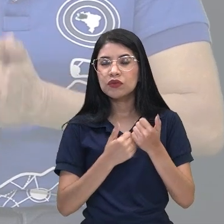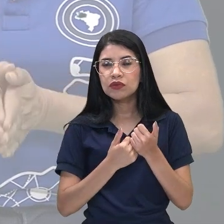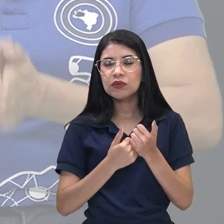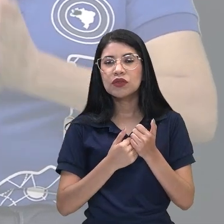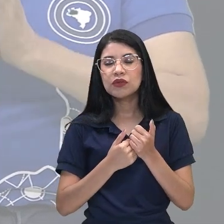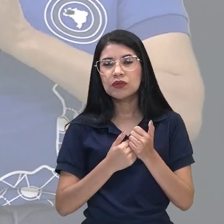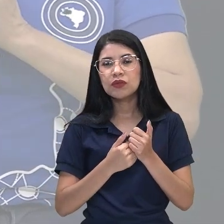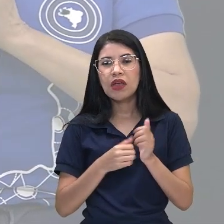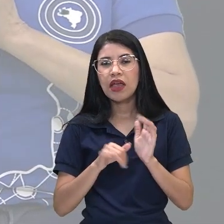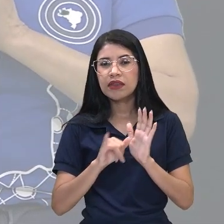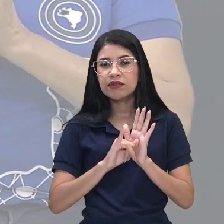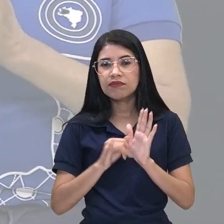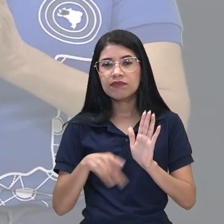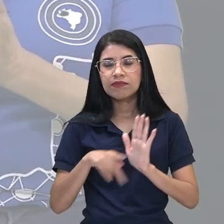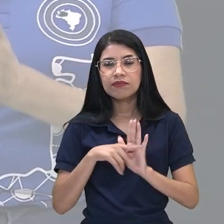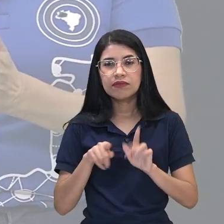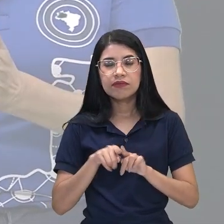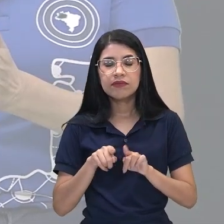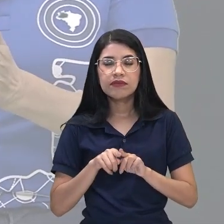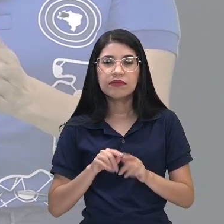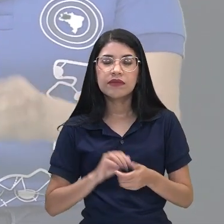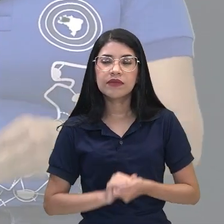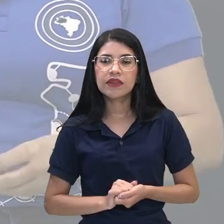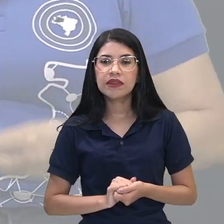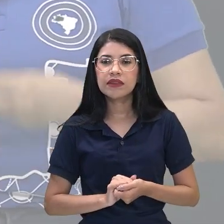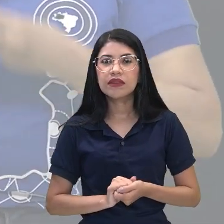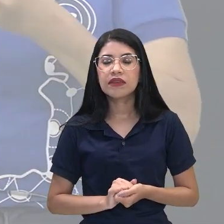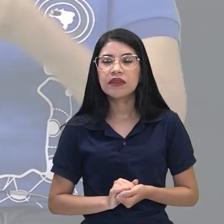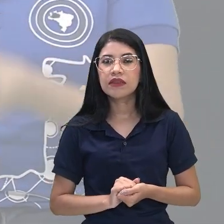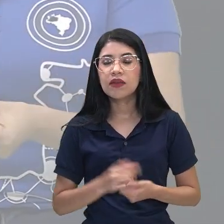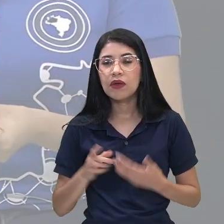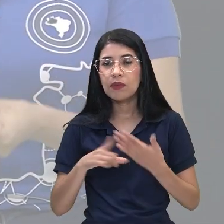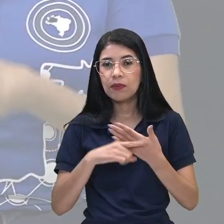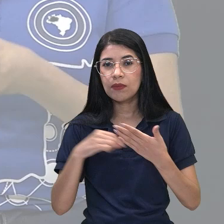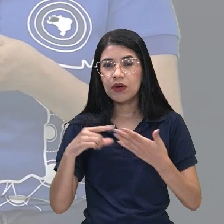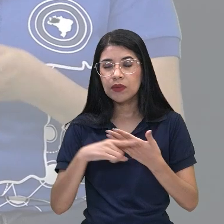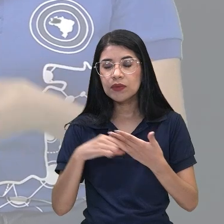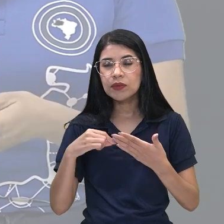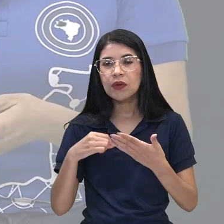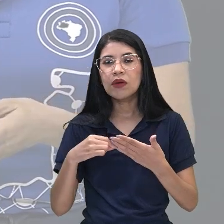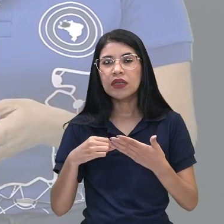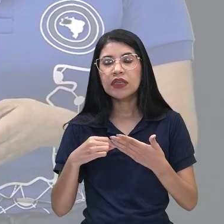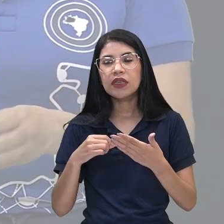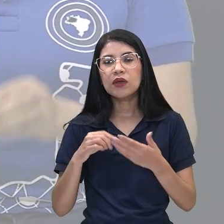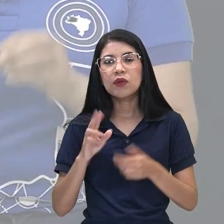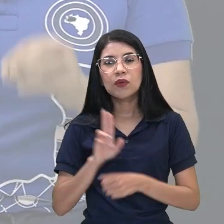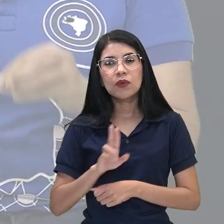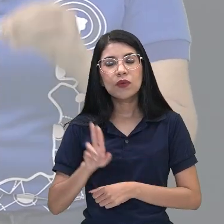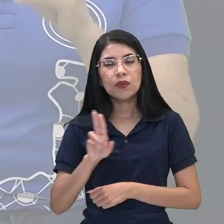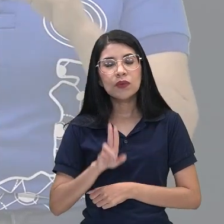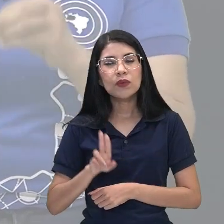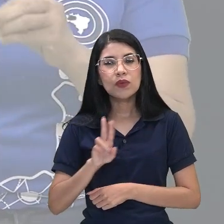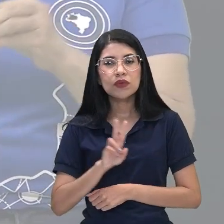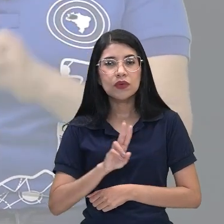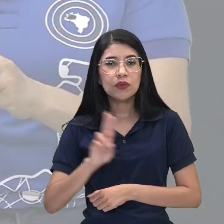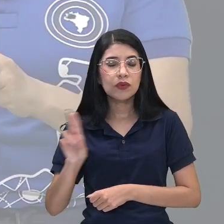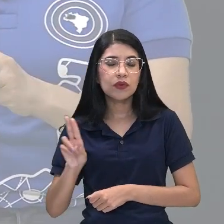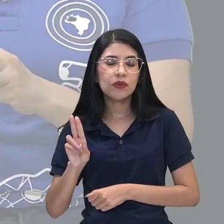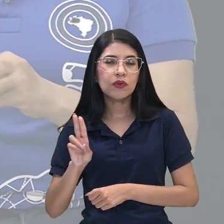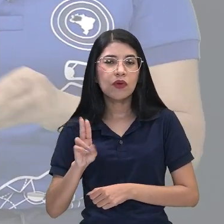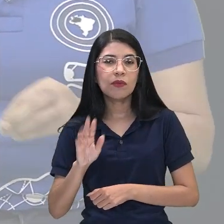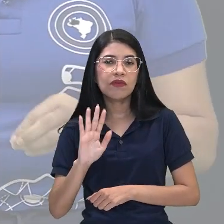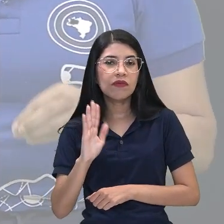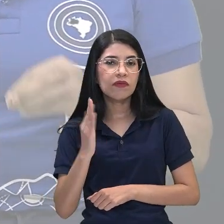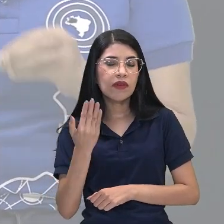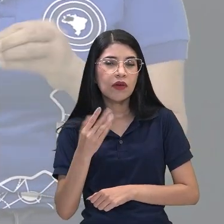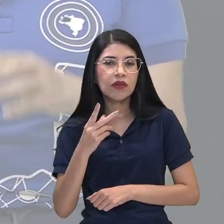lírico é o autor, né, que coloca-se diante de um nome, que chamamos